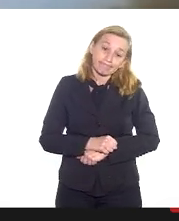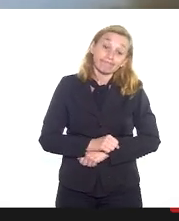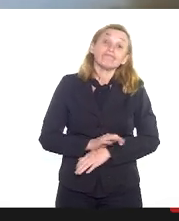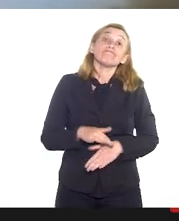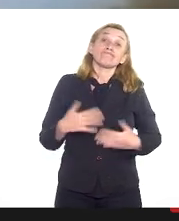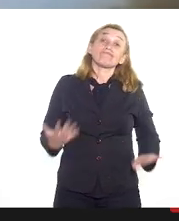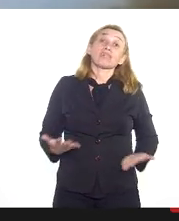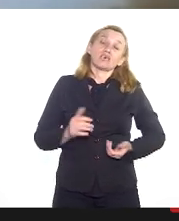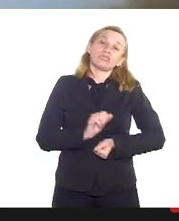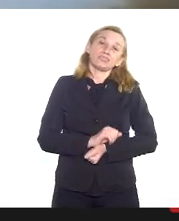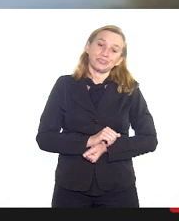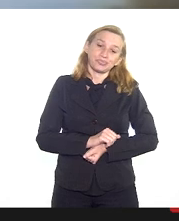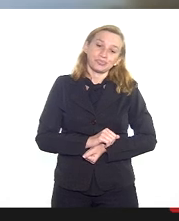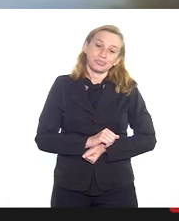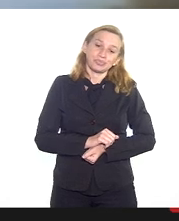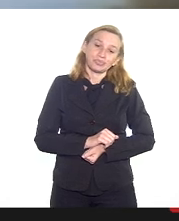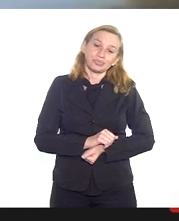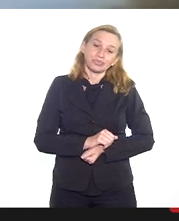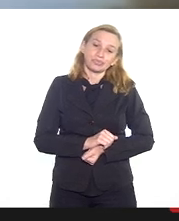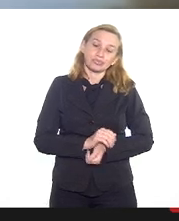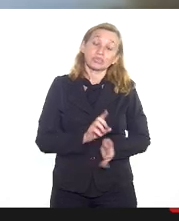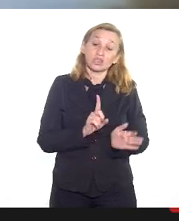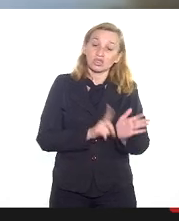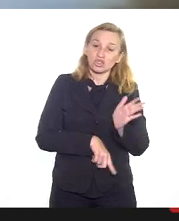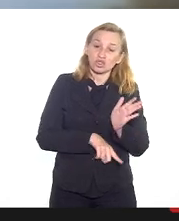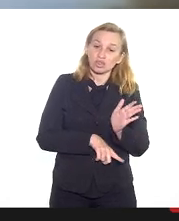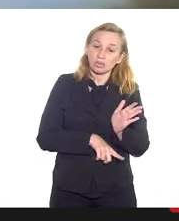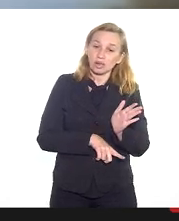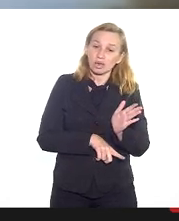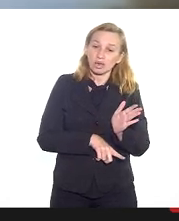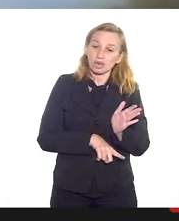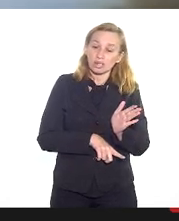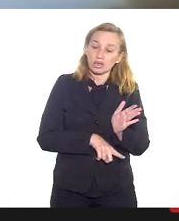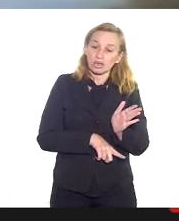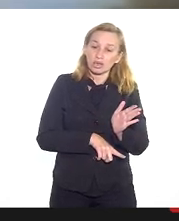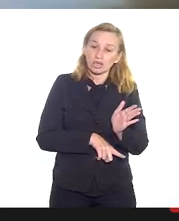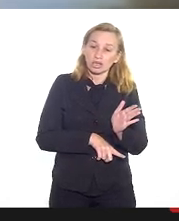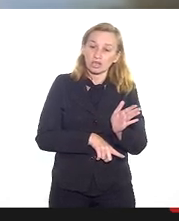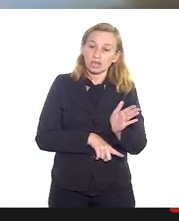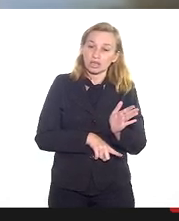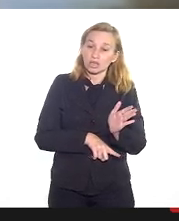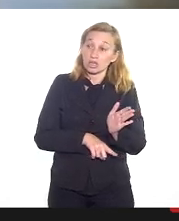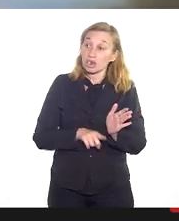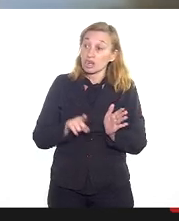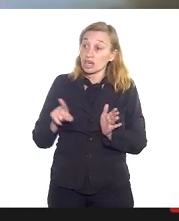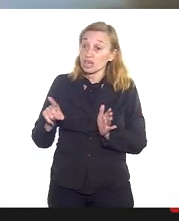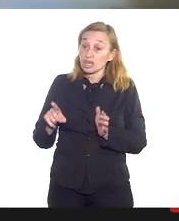Então, o que se abate, o que ela cresce, ela estará sempre crescente. E a gente